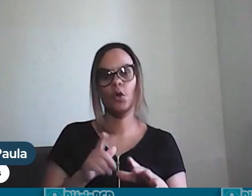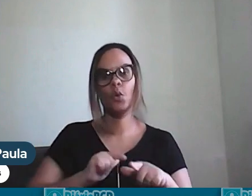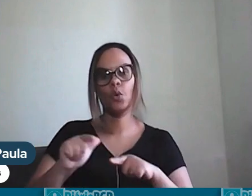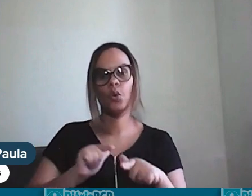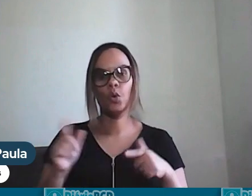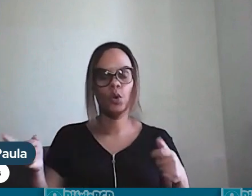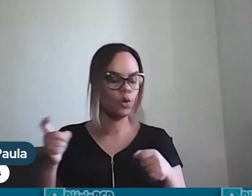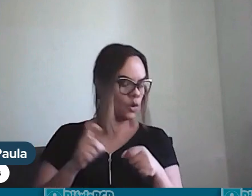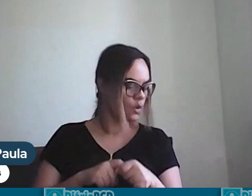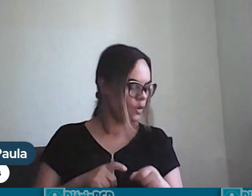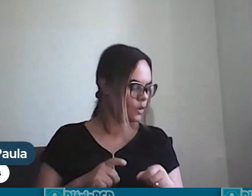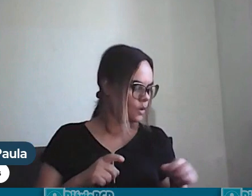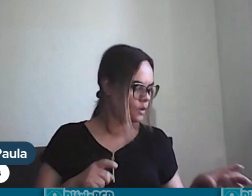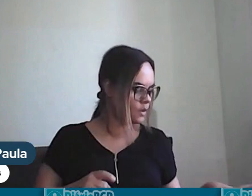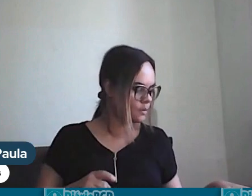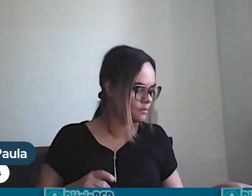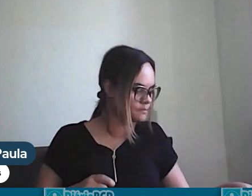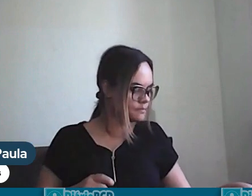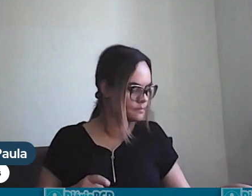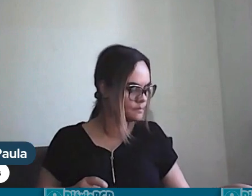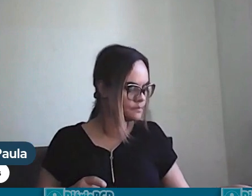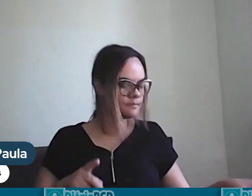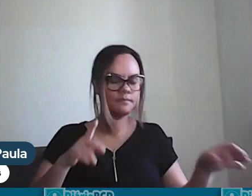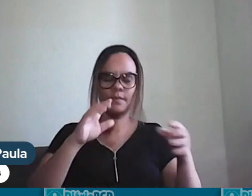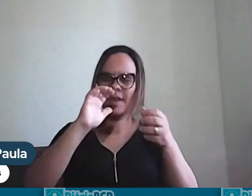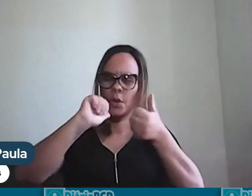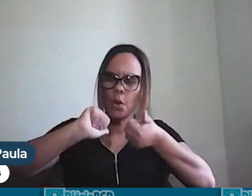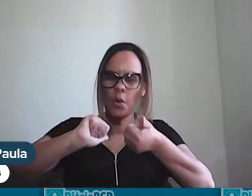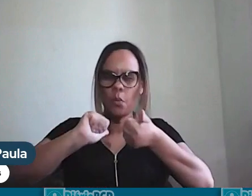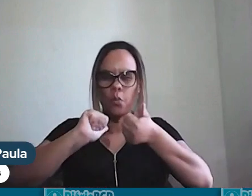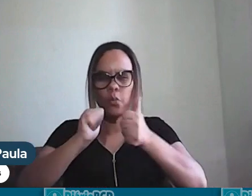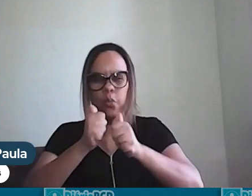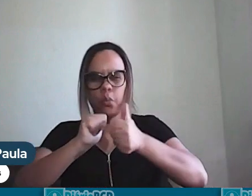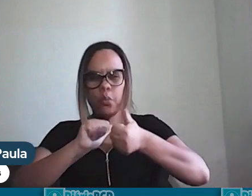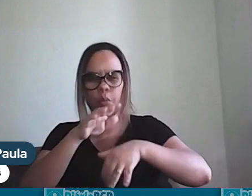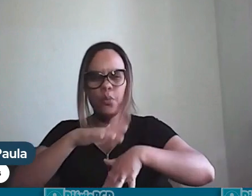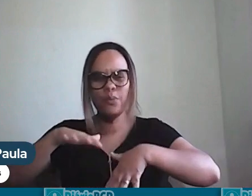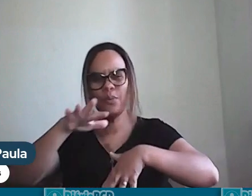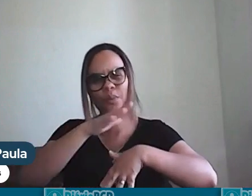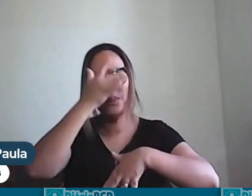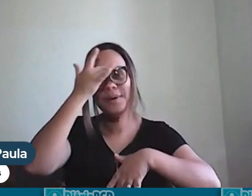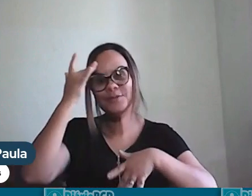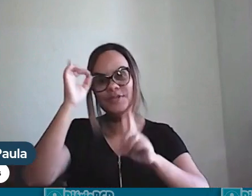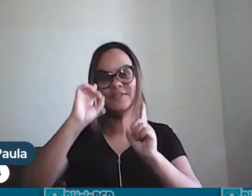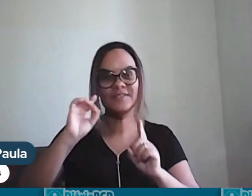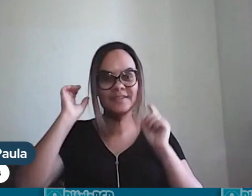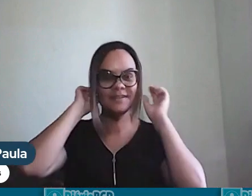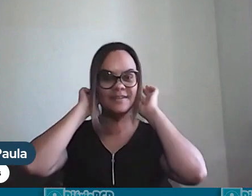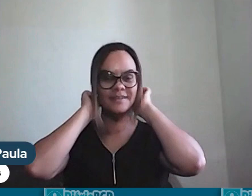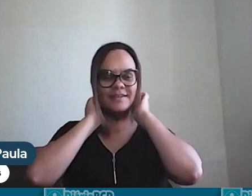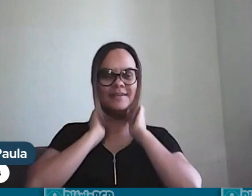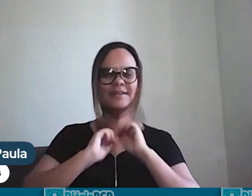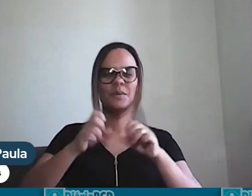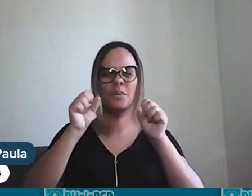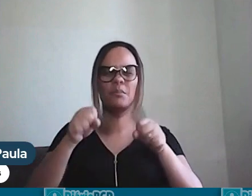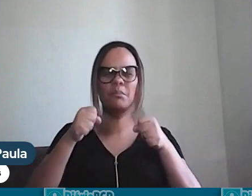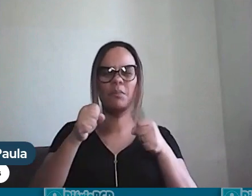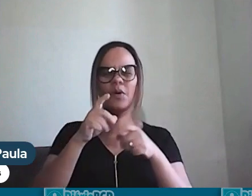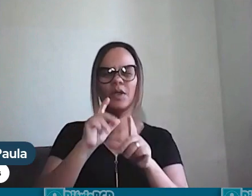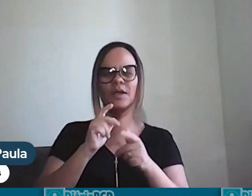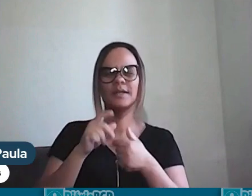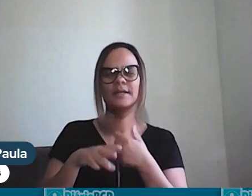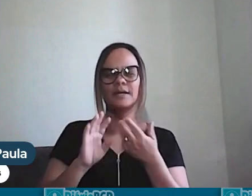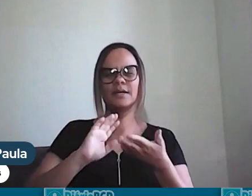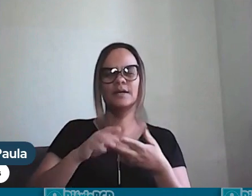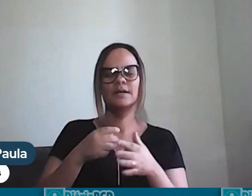da implantação de uma avaliação nacional da pessoa com deficiência. Eu queria que, se você já pudesse fazer uma